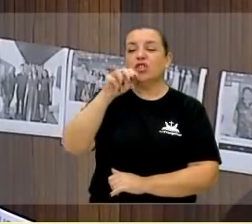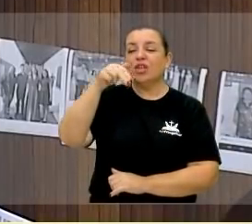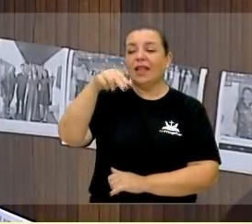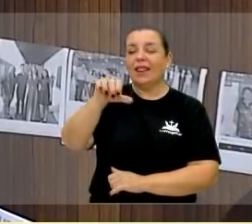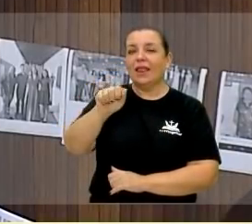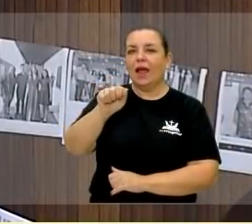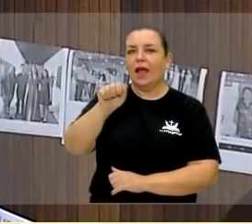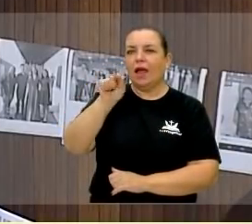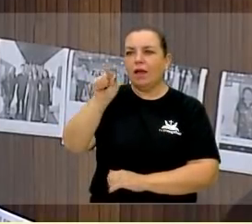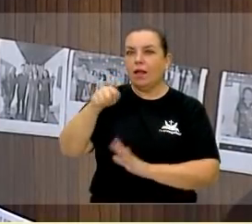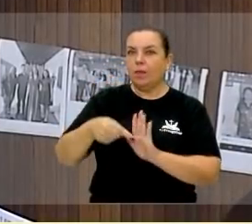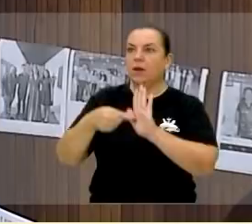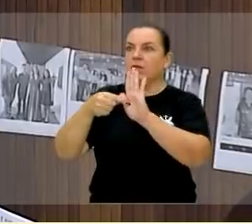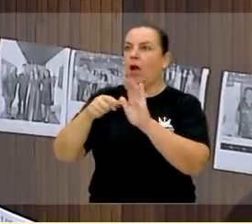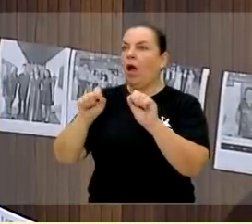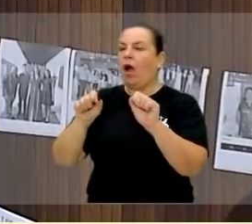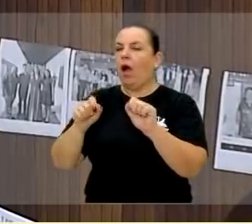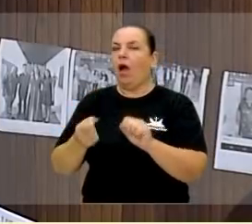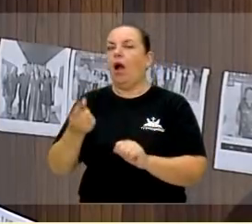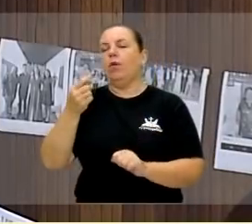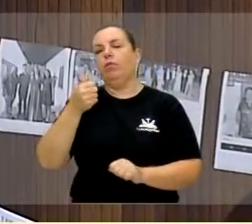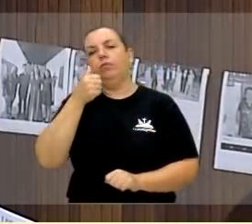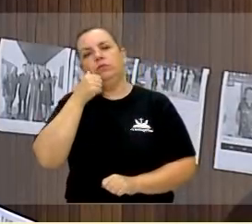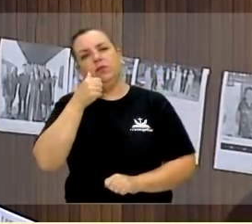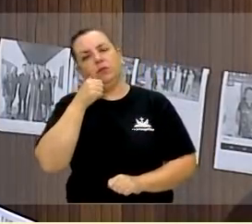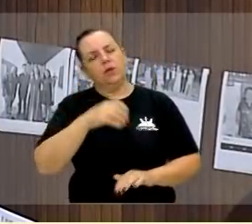coisa, uma mulher sofrida,